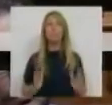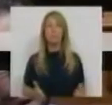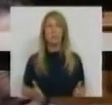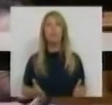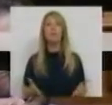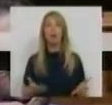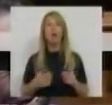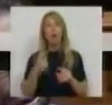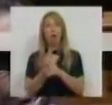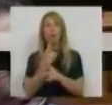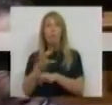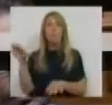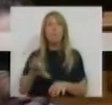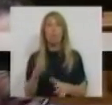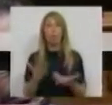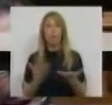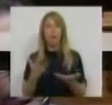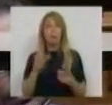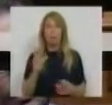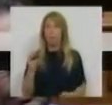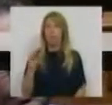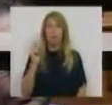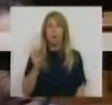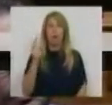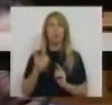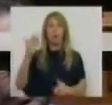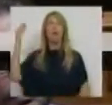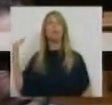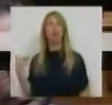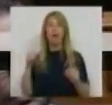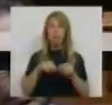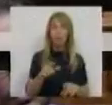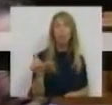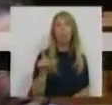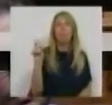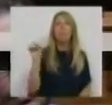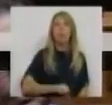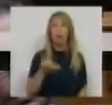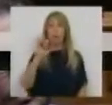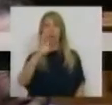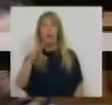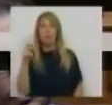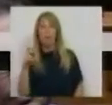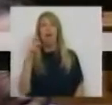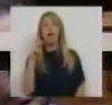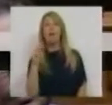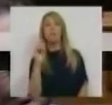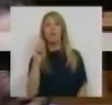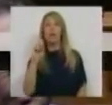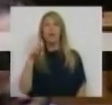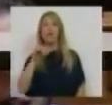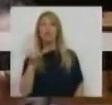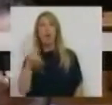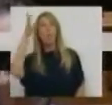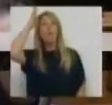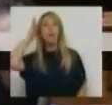do que estavam há 10 anos atrás. As coisas estão piores aqui, na Líbia, no Afeganistão e no Iraque. E eu creio que esta